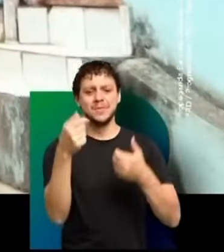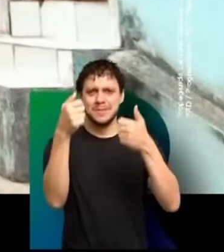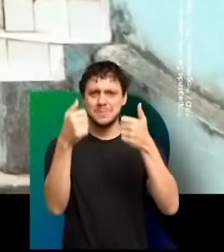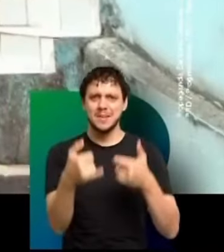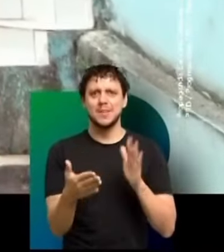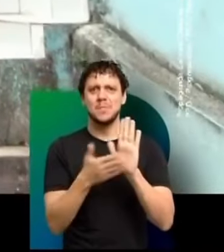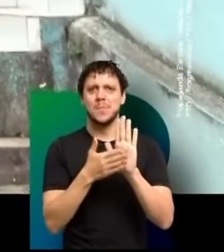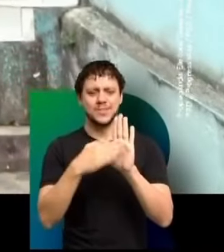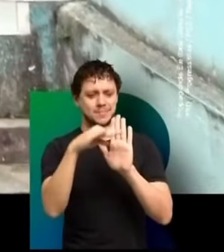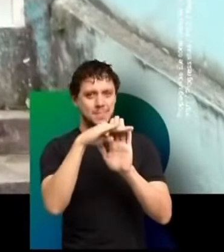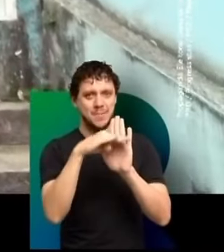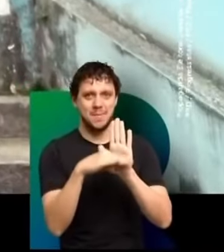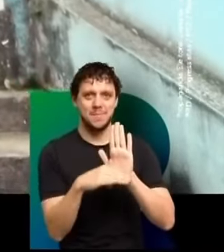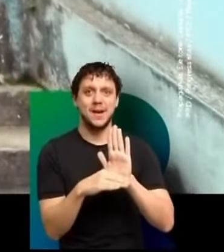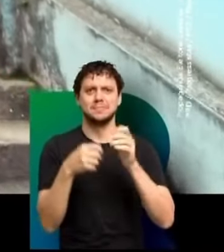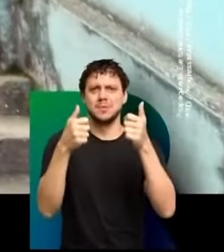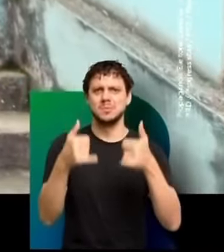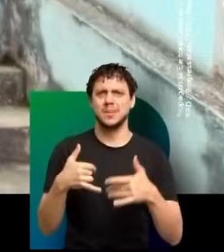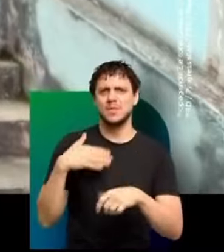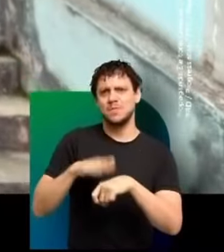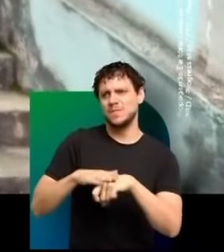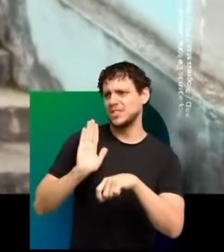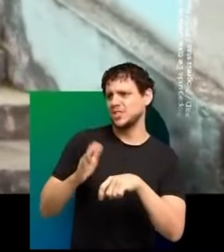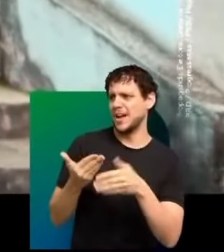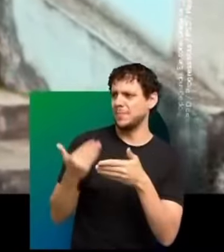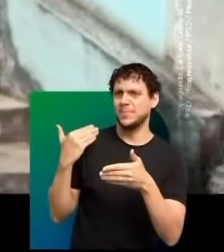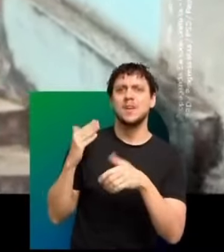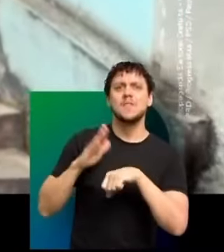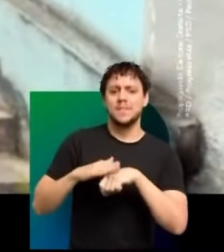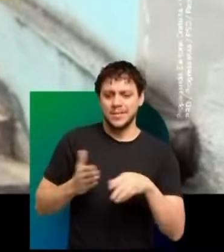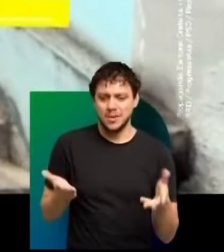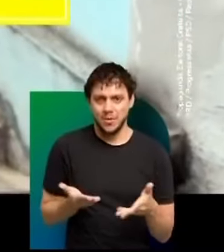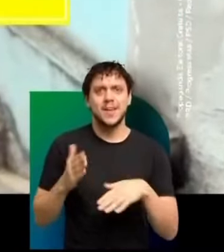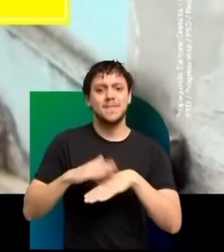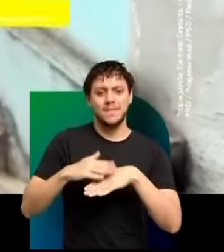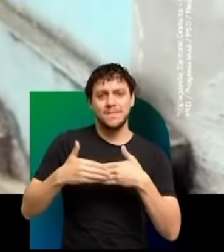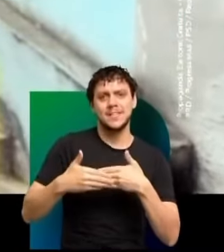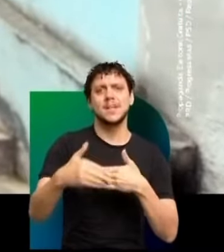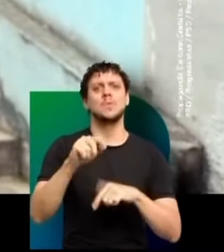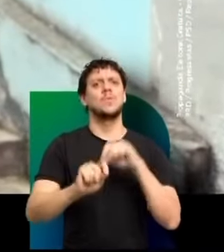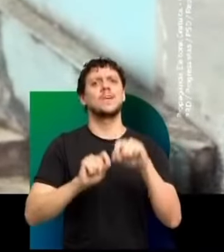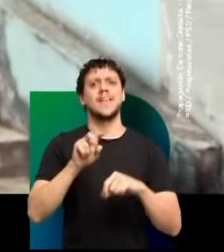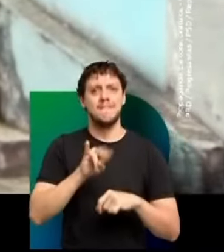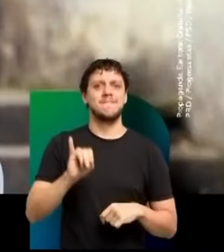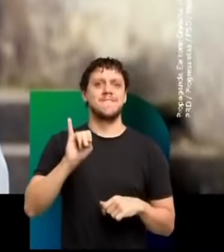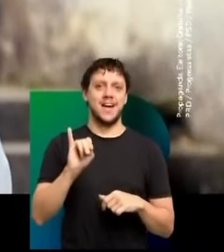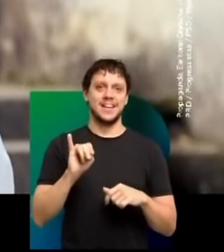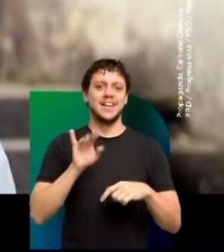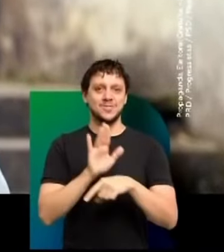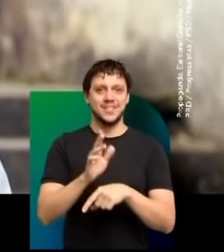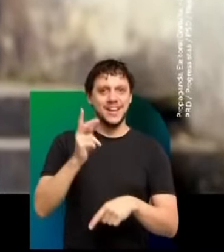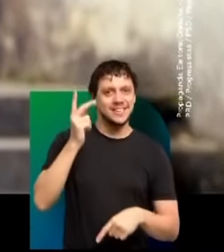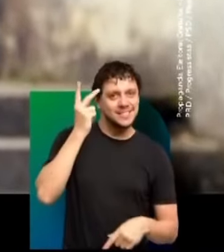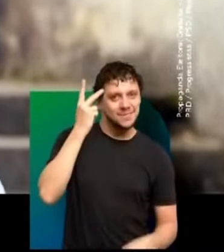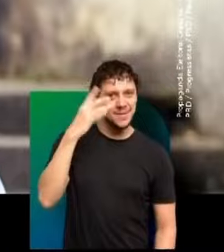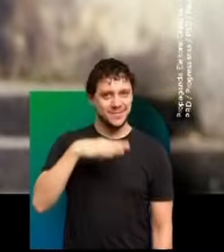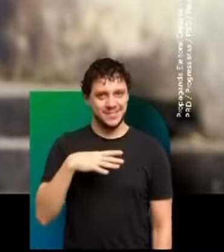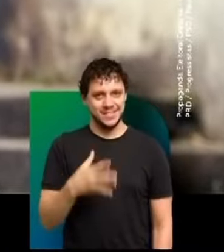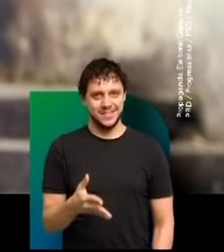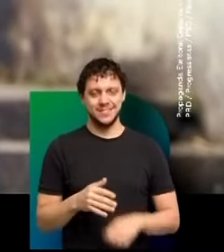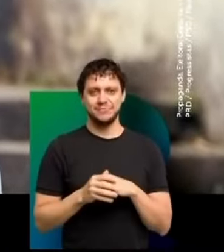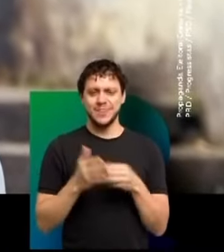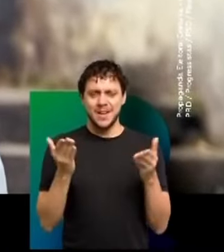com a sua família, falando das nossas propostas. Falando aquilo que eu já fiz, aquilo que eu estou fazendo e aquilo que nós iremos